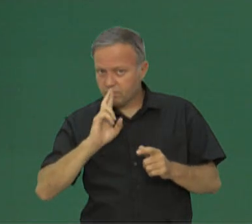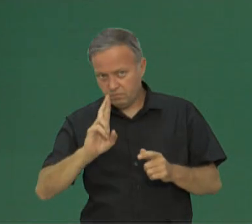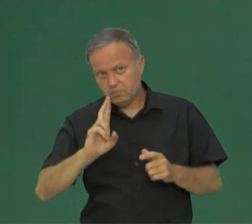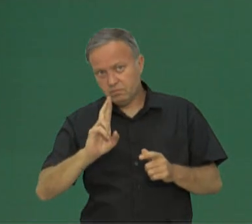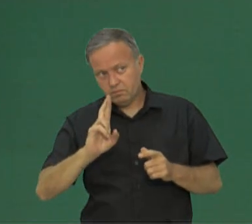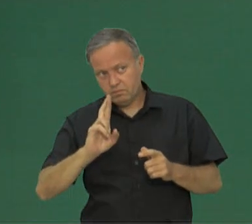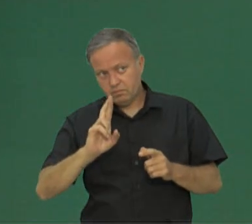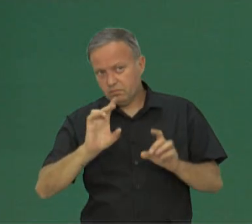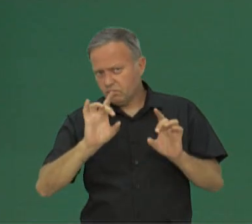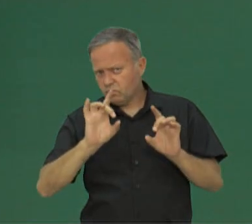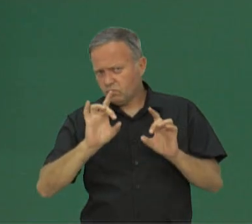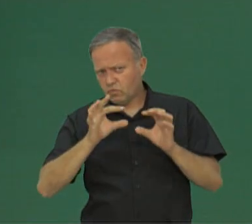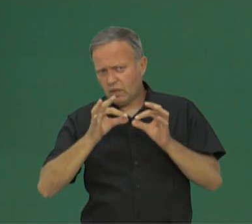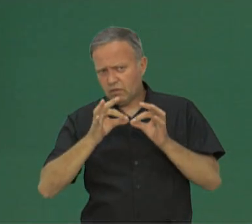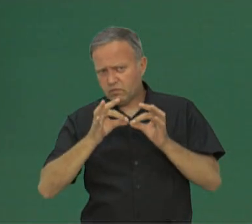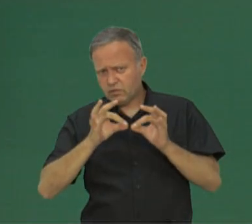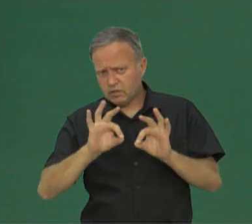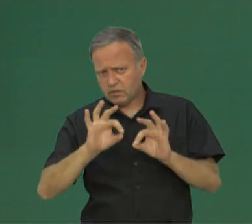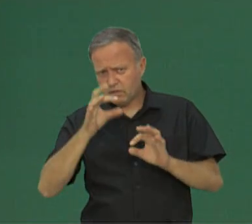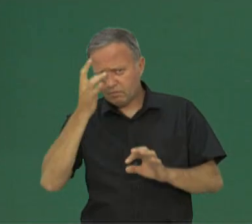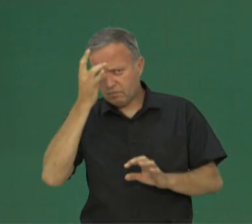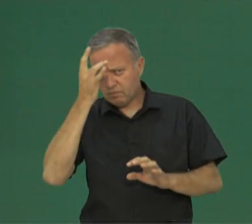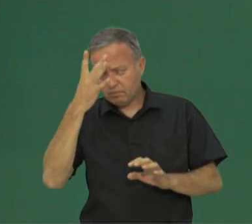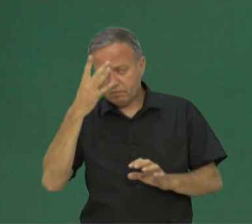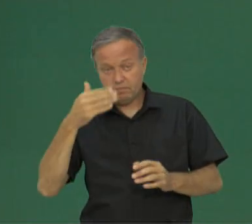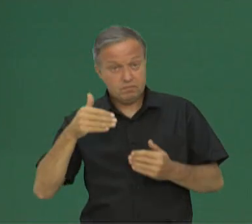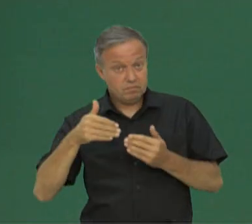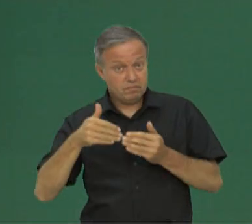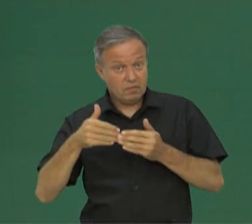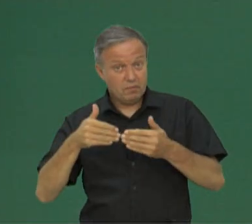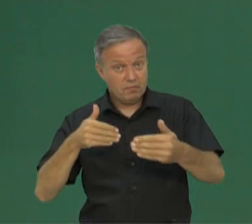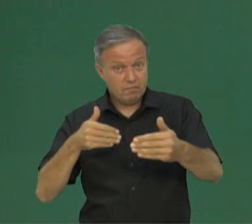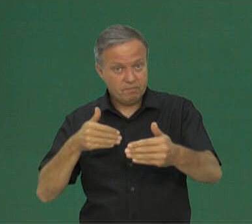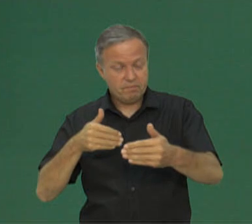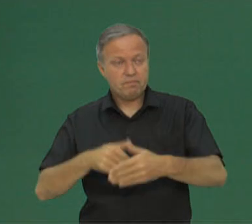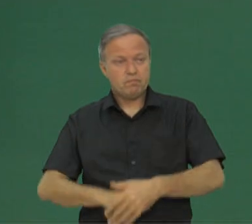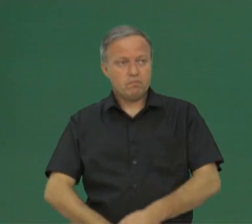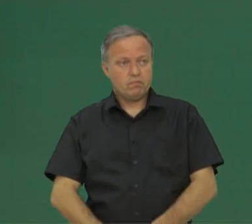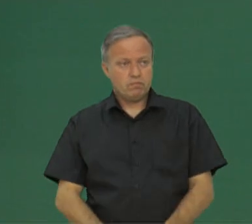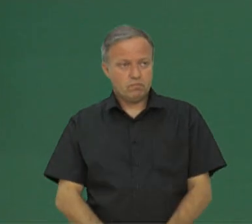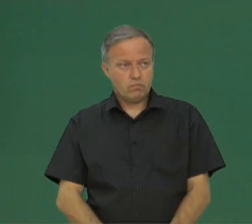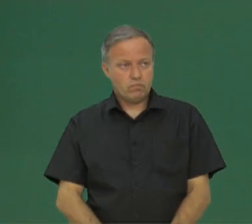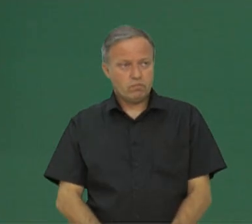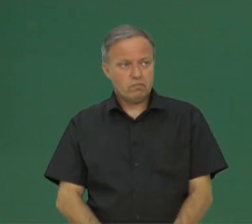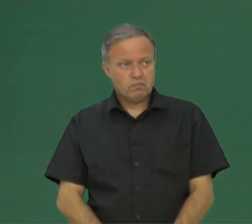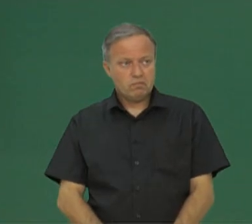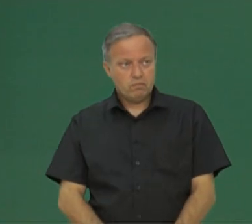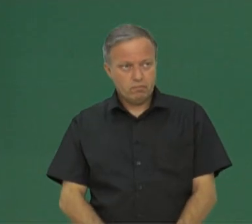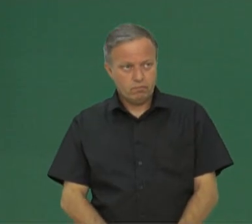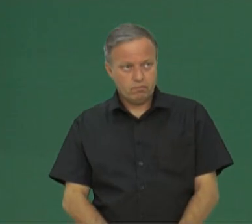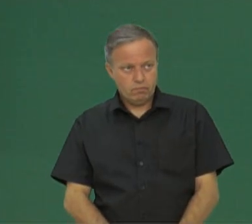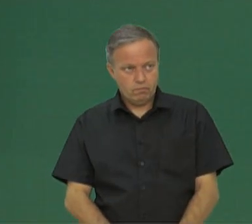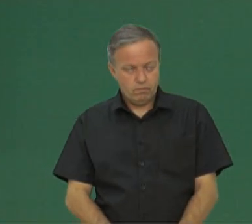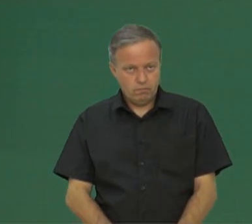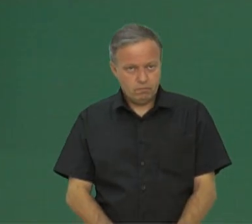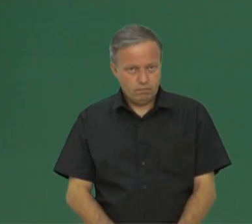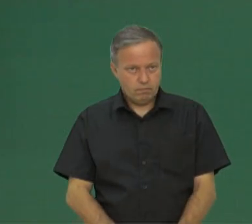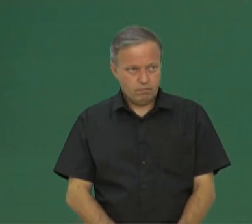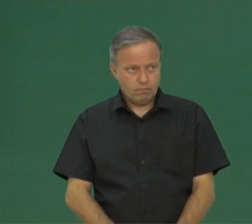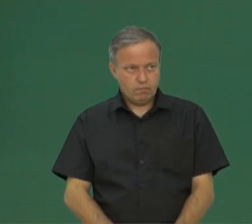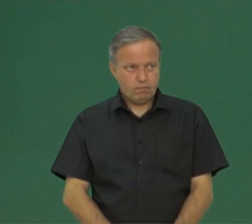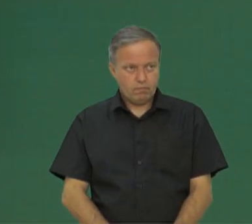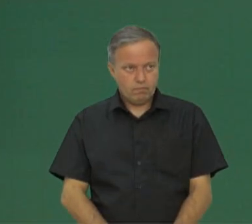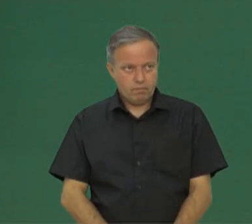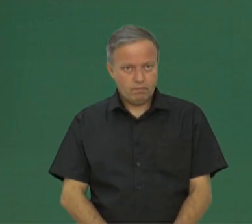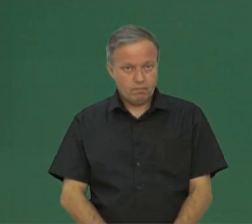questão. Estava super fácil, certo? Vamos seguir em frente? Vamos ver aí o que vem para nós agora? Ah,